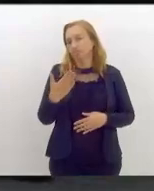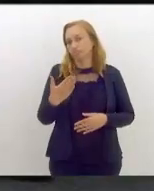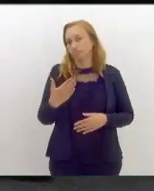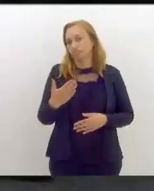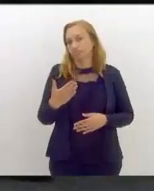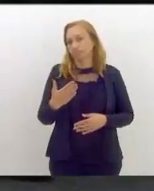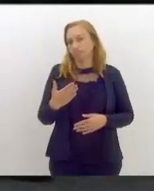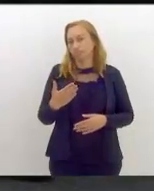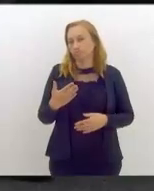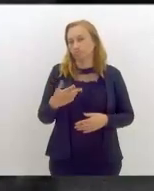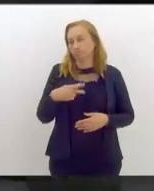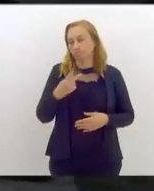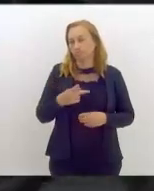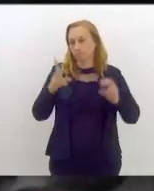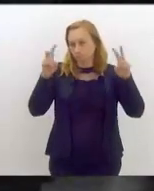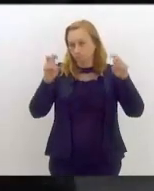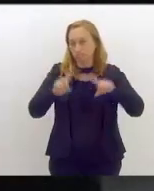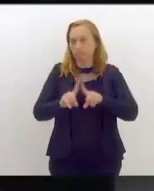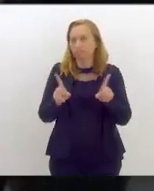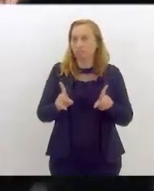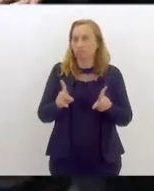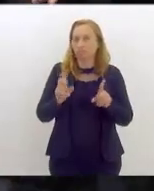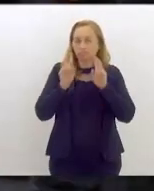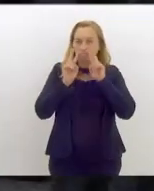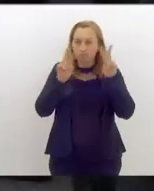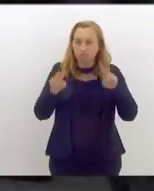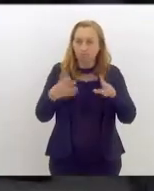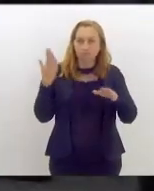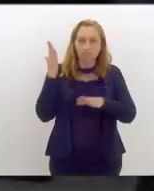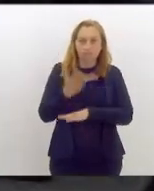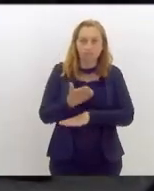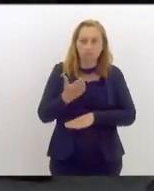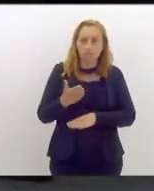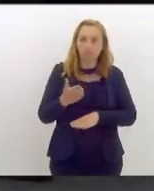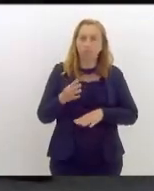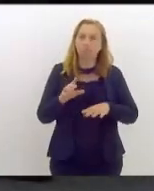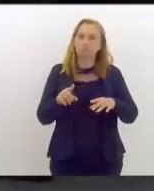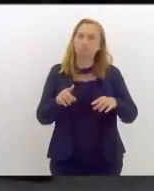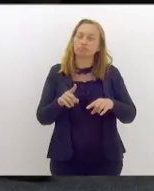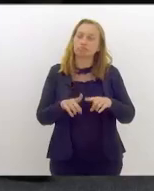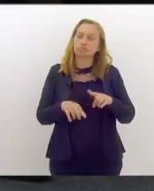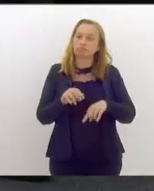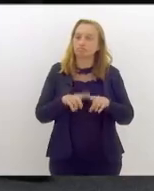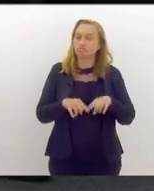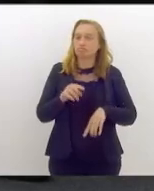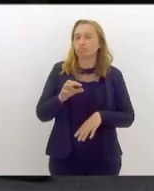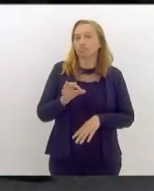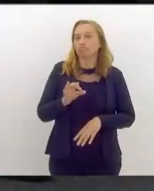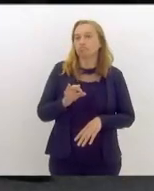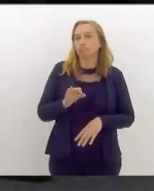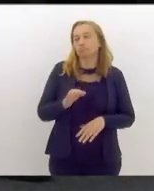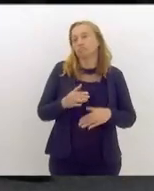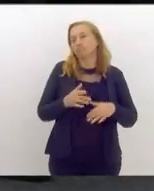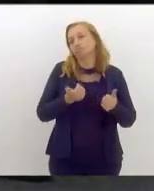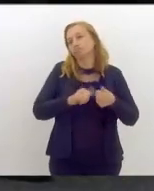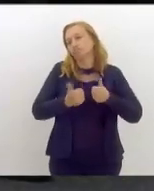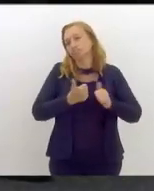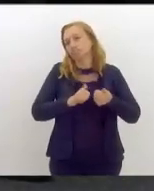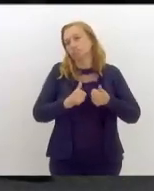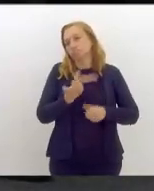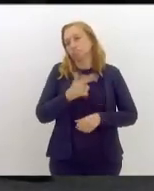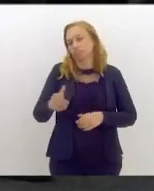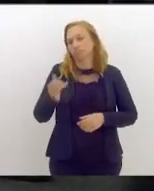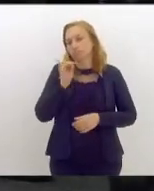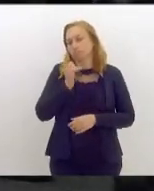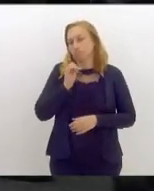a essa matéria mas sou ponto de vista direto objetivo material fica Impossível a gente qualquer questão quando há um relatório